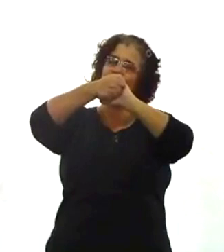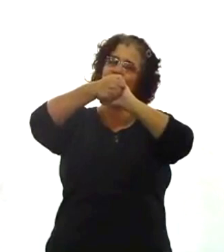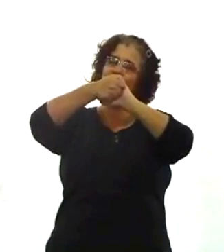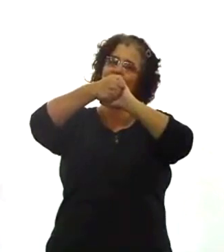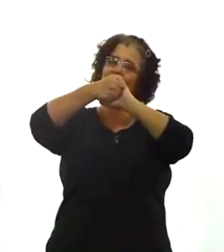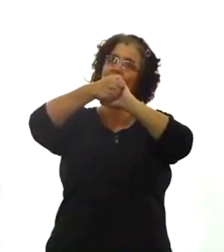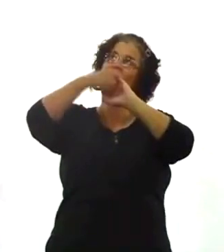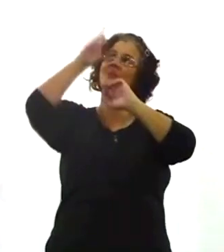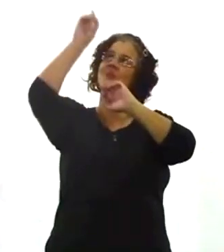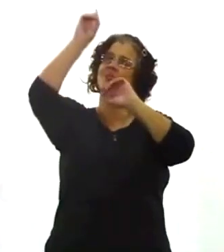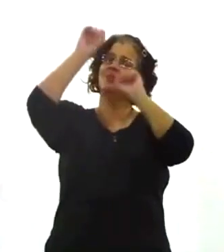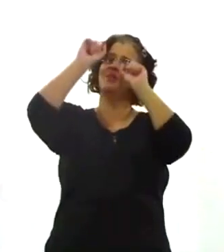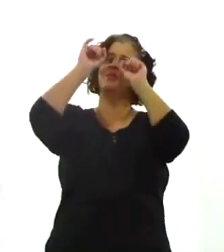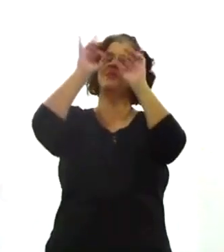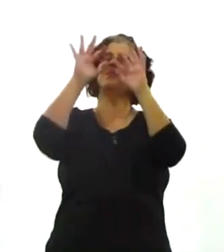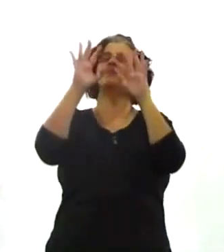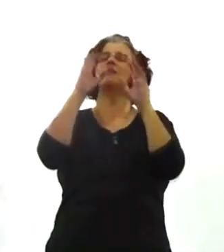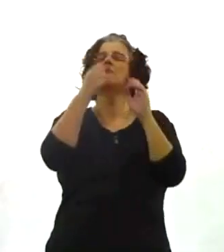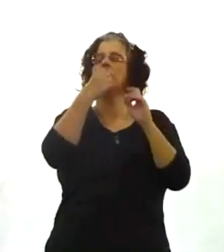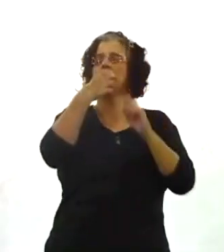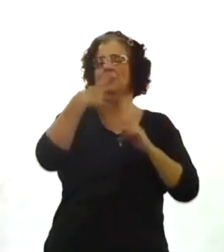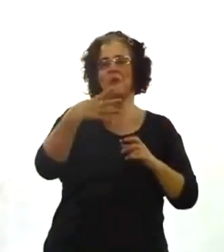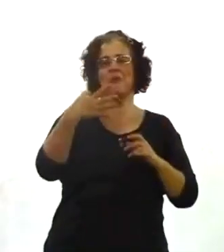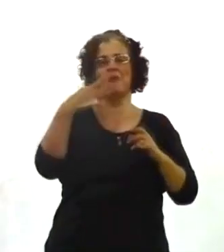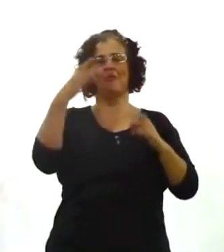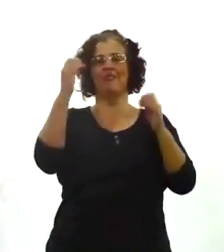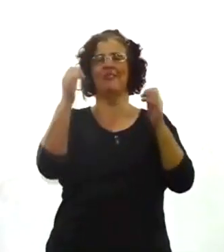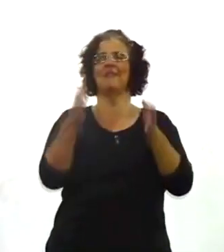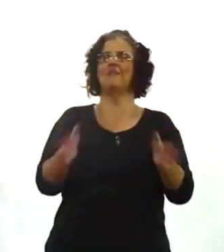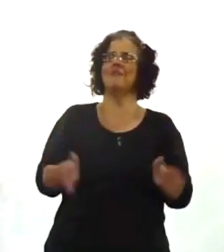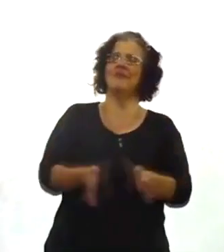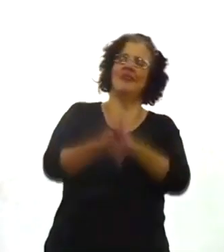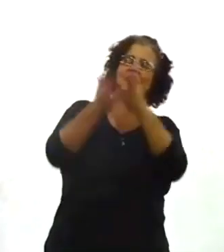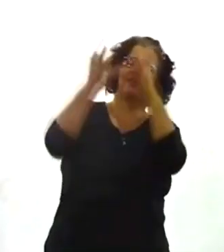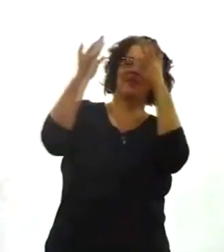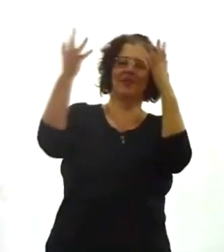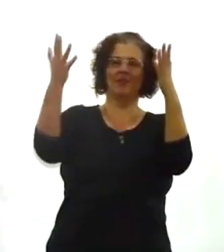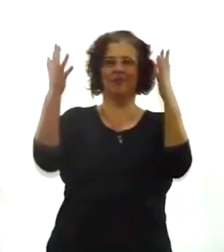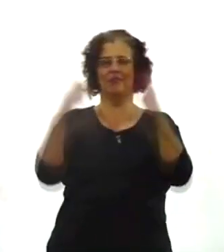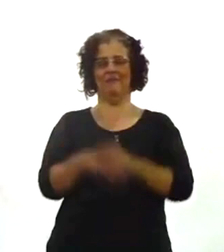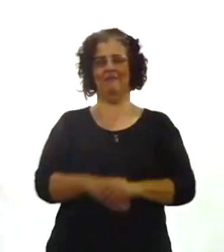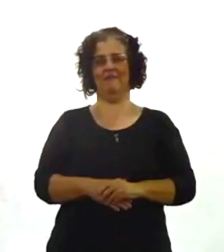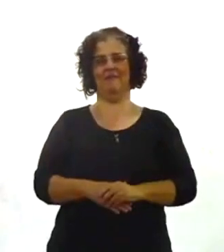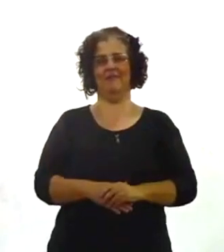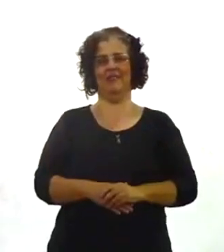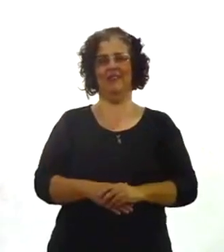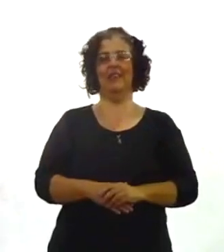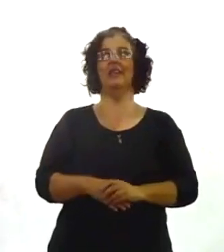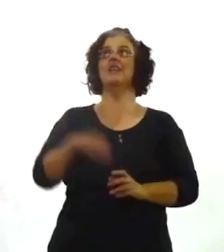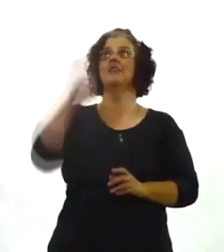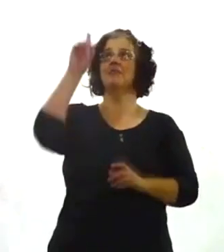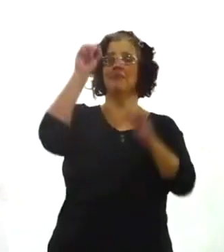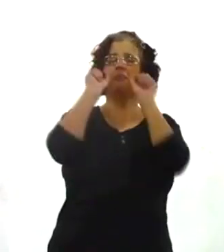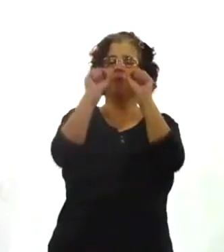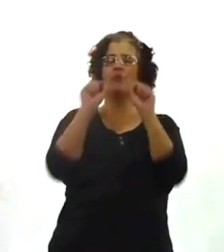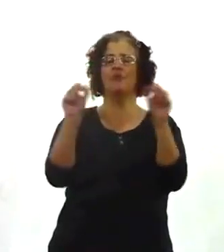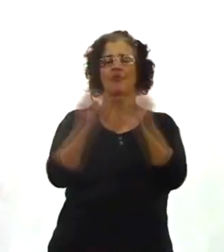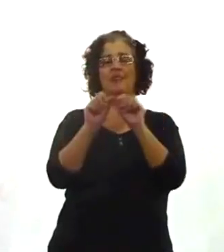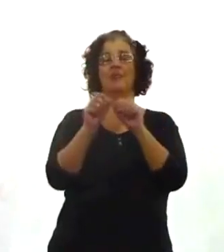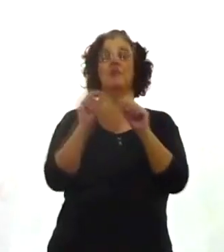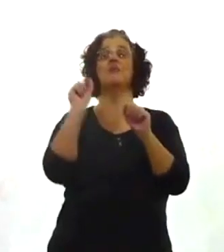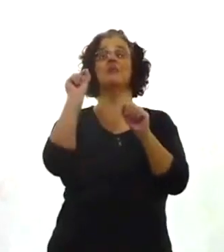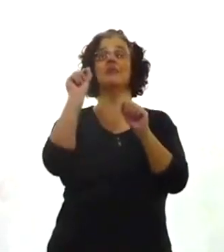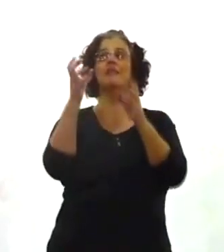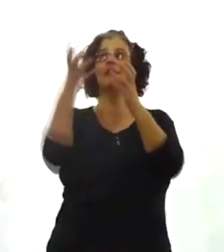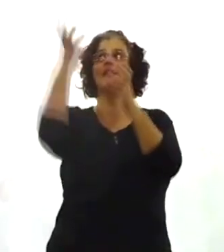grandioso, de um Deus bondoso, que pode fazer de mim o que Ele quiser. E ele